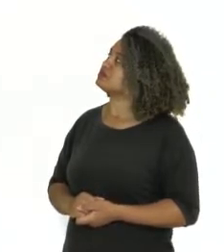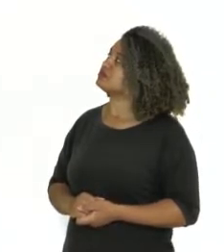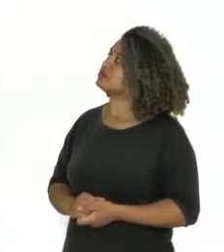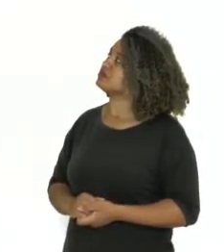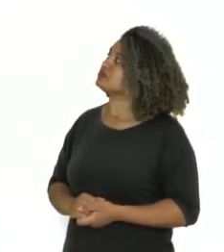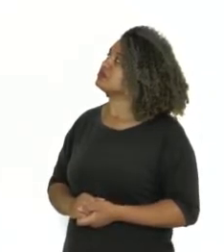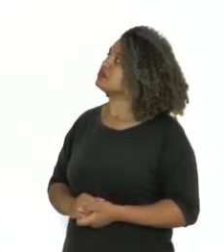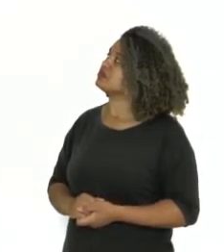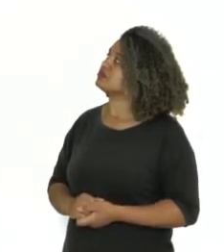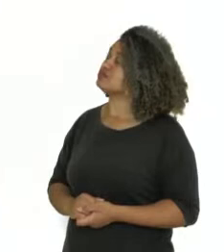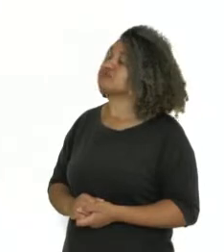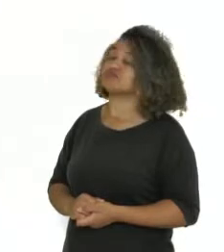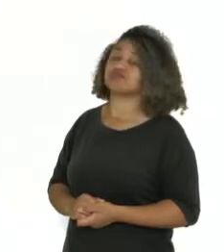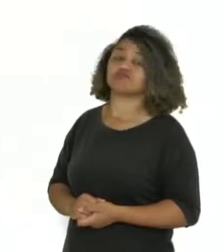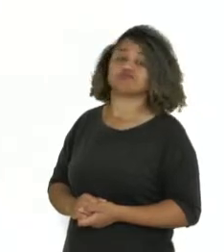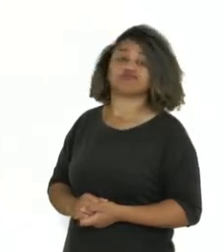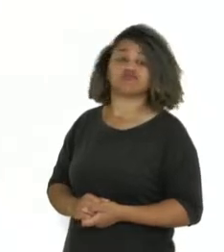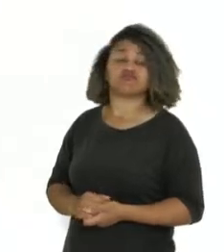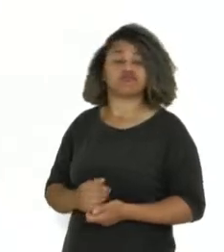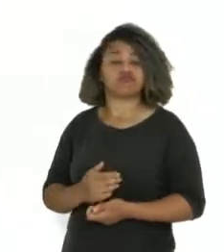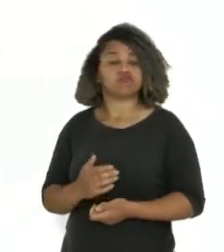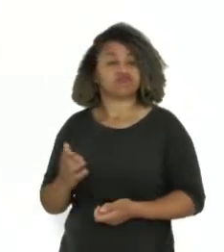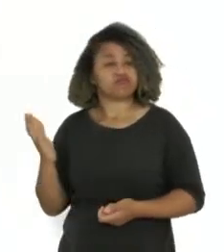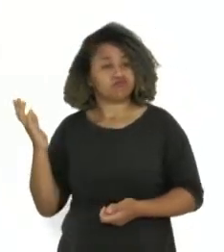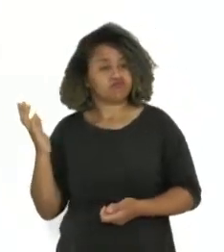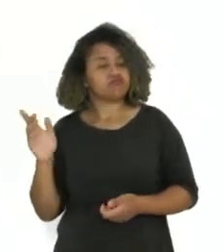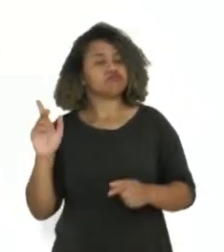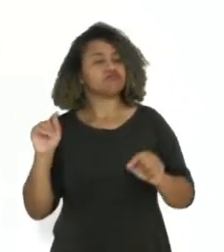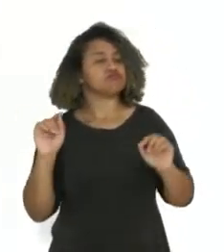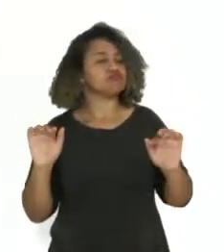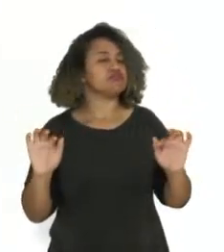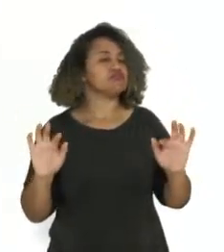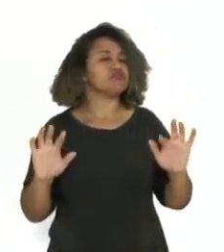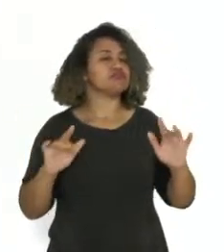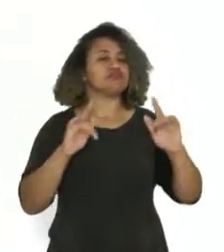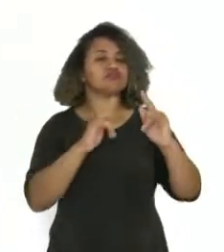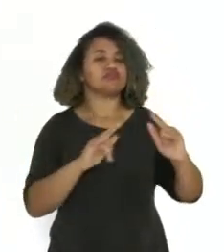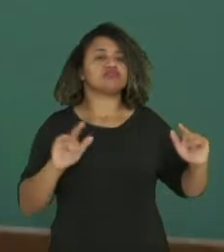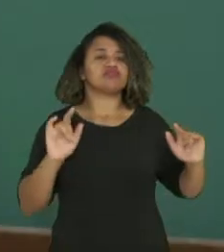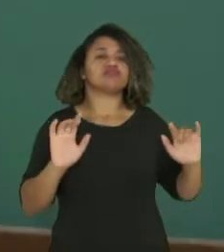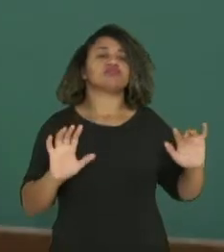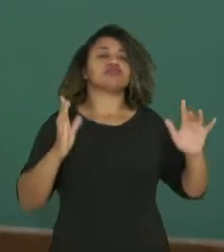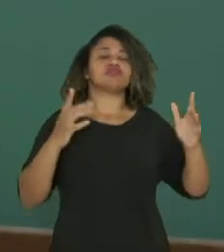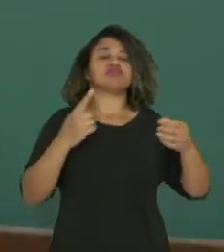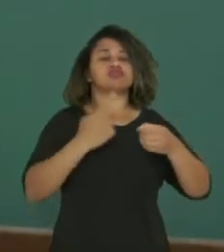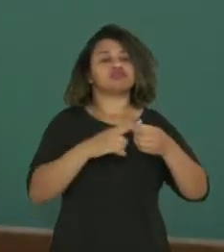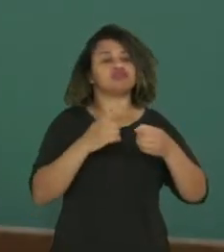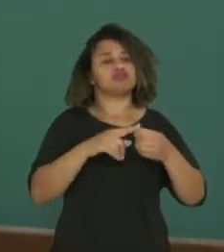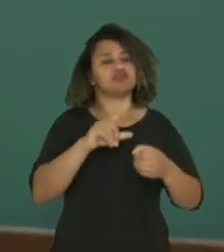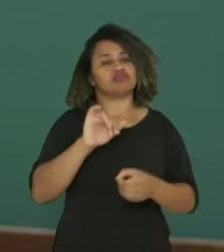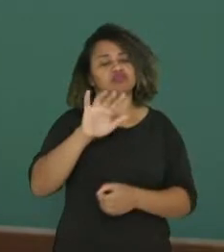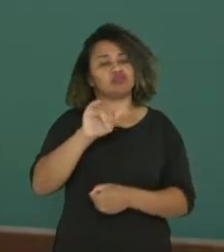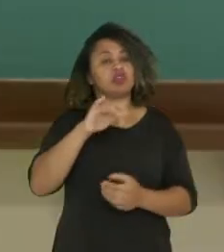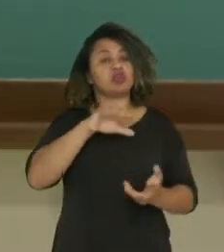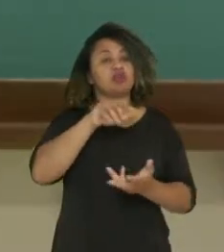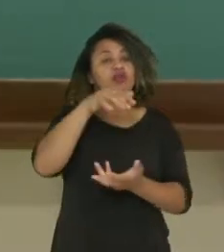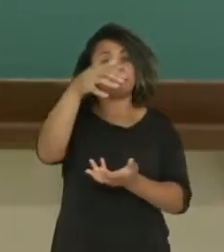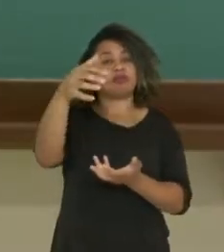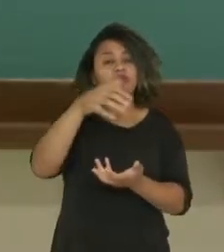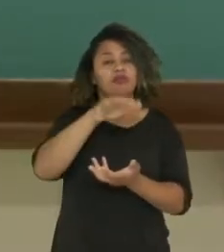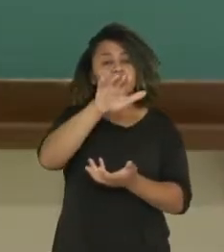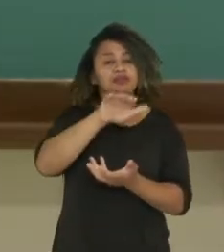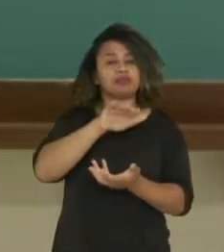gastronomia peruana e internacional que se realiza na cidade de Lima. Recordando